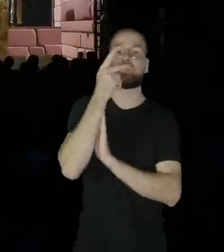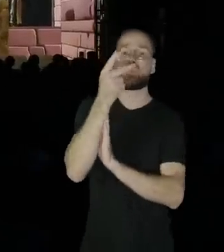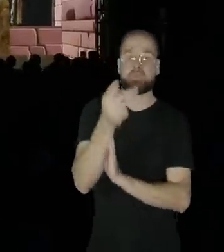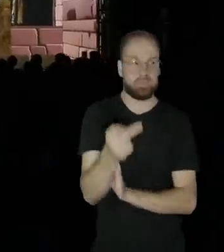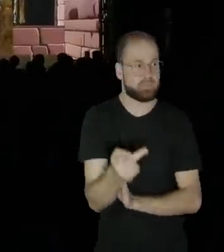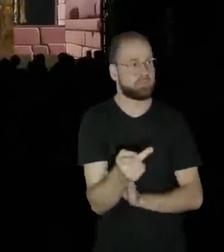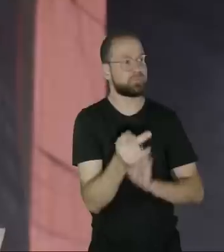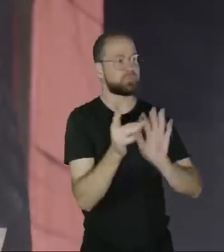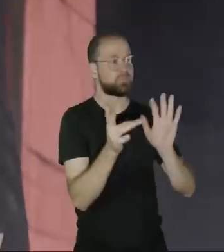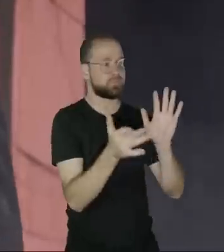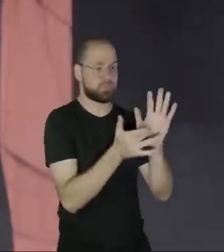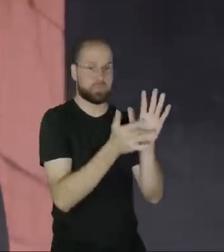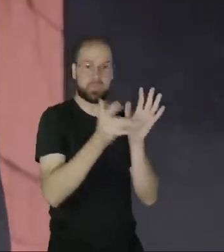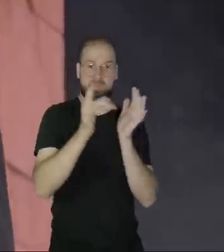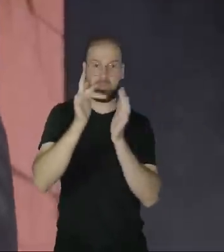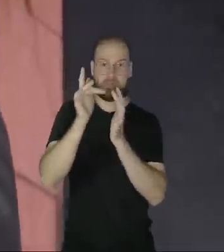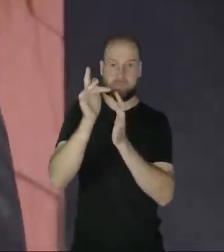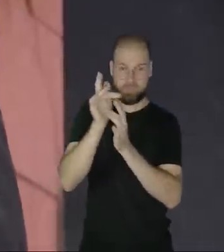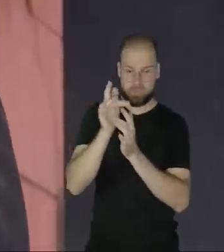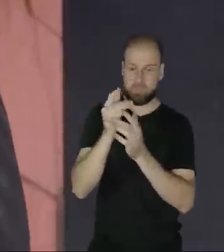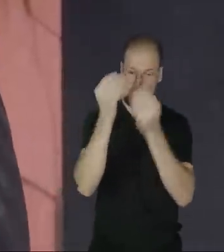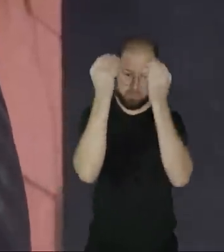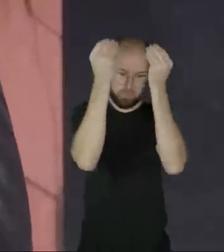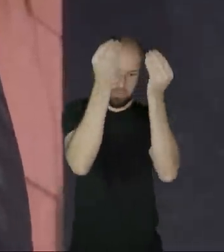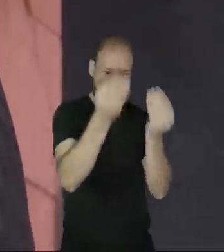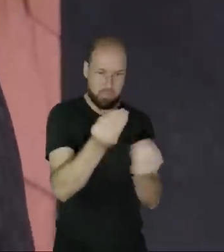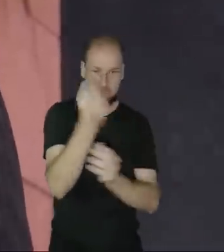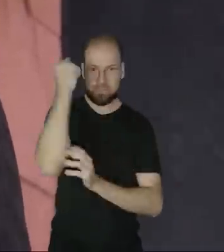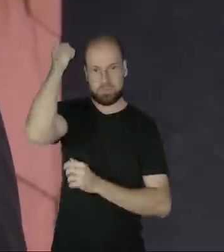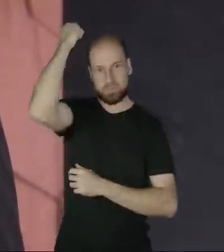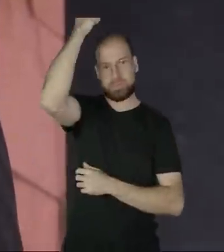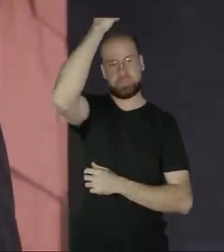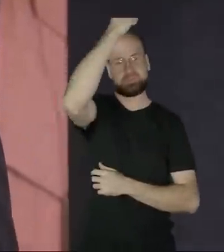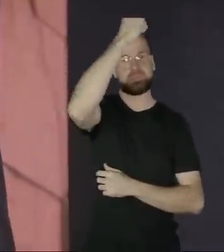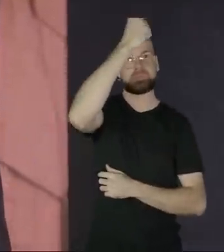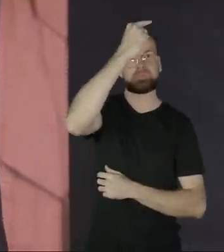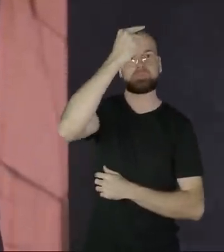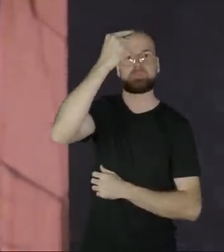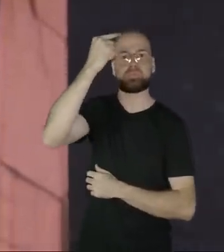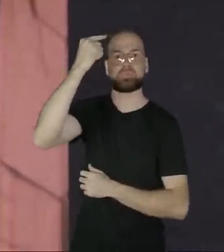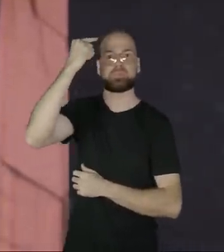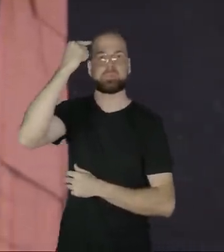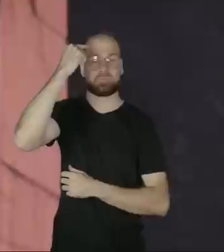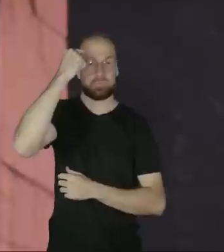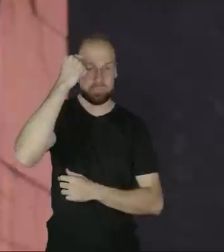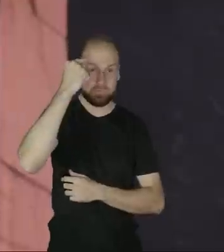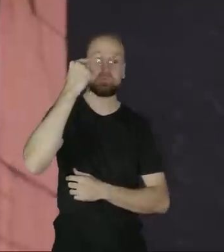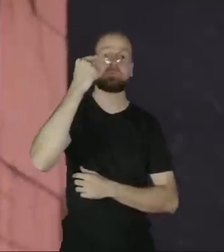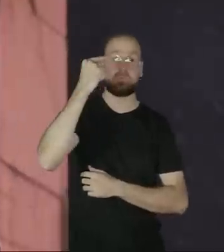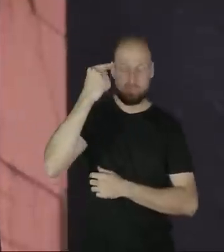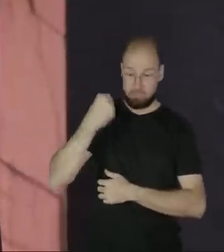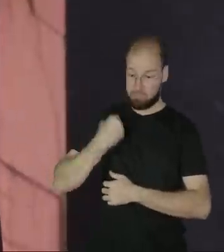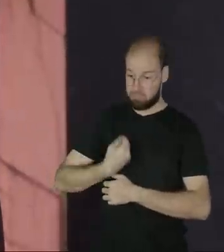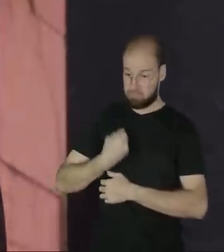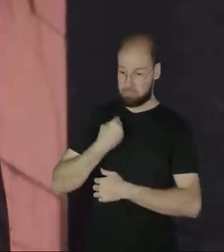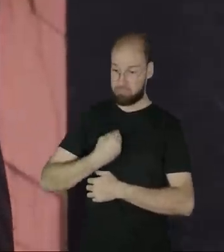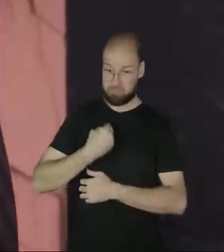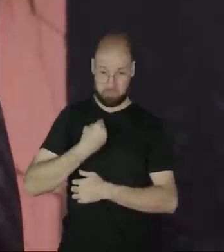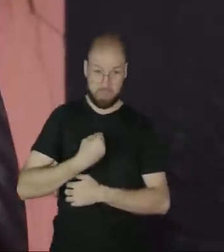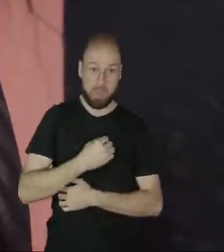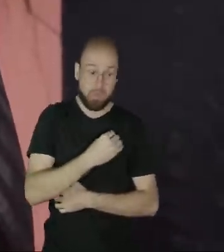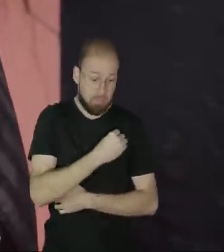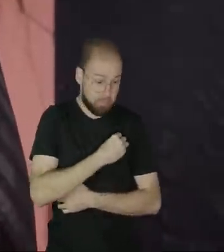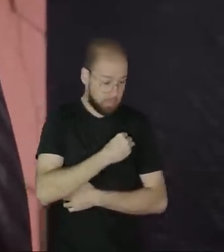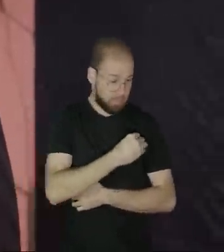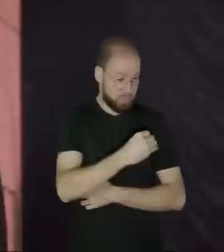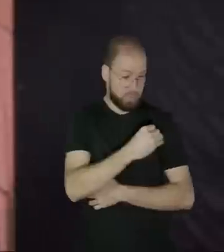Senhor que vos santifica. A vinda adulterada mulher com